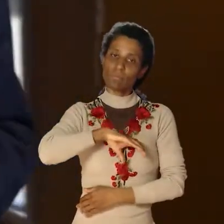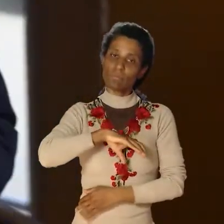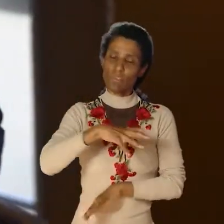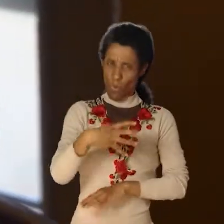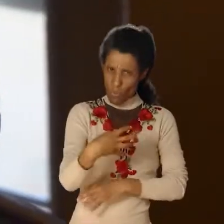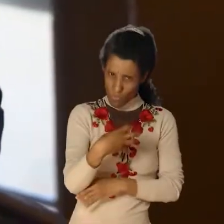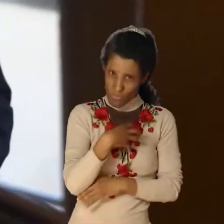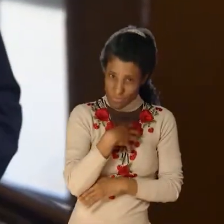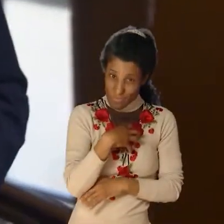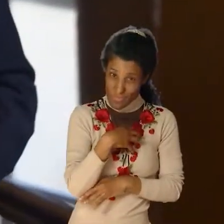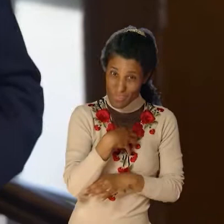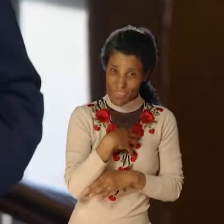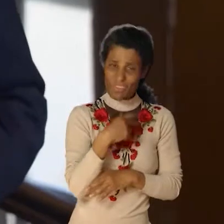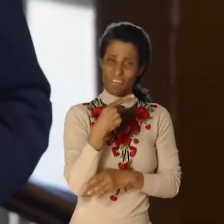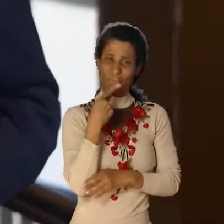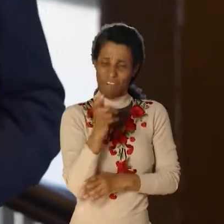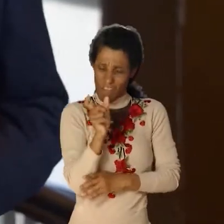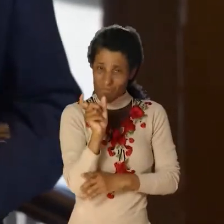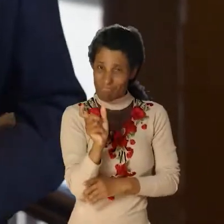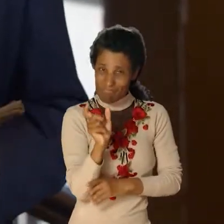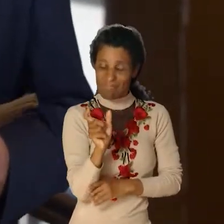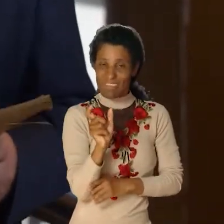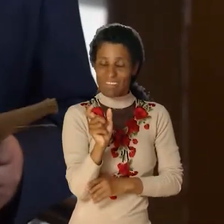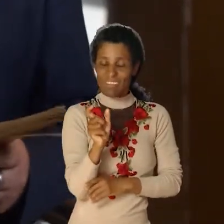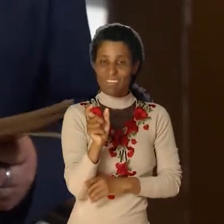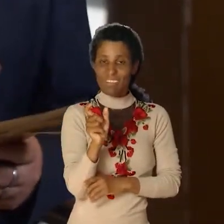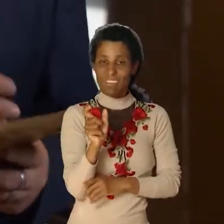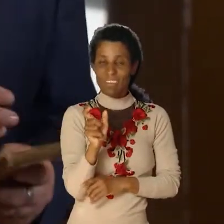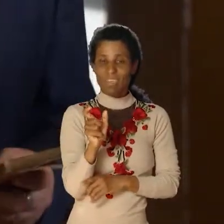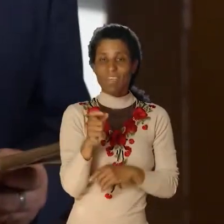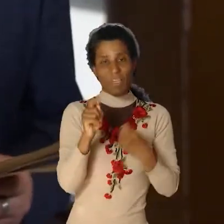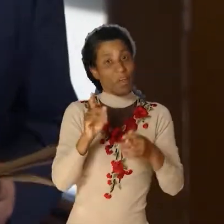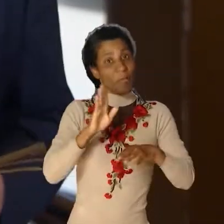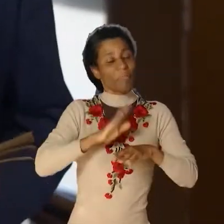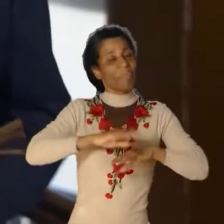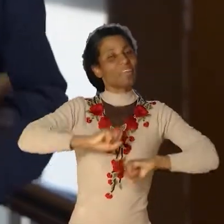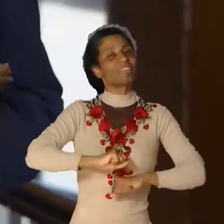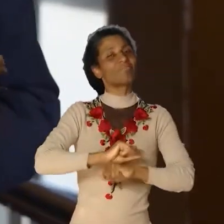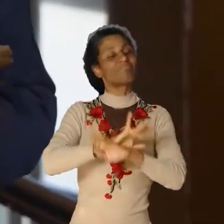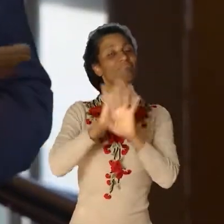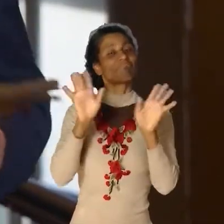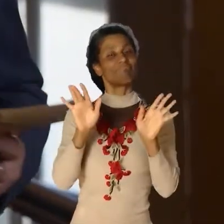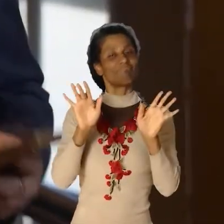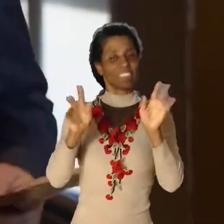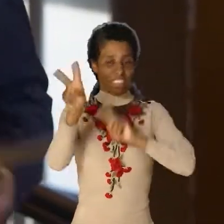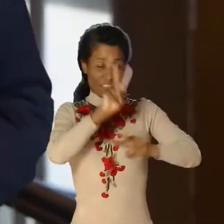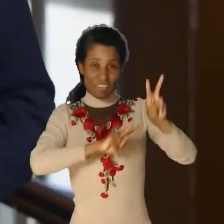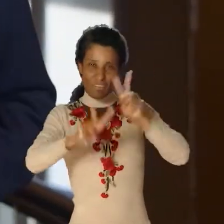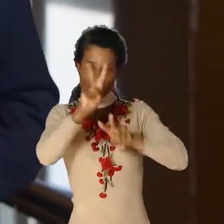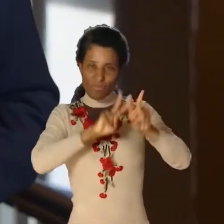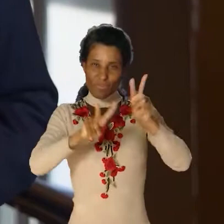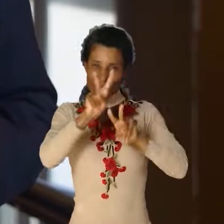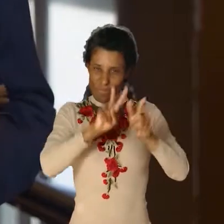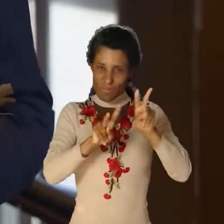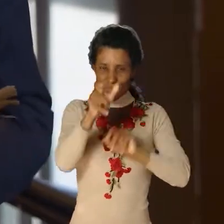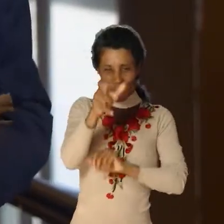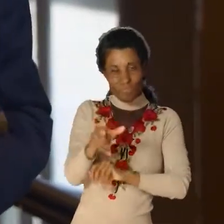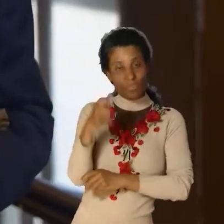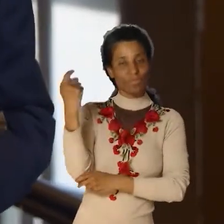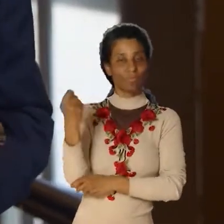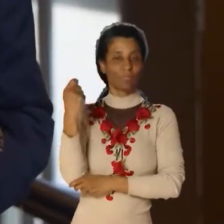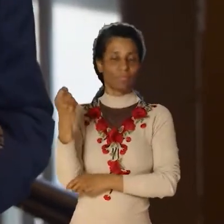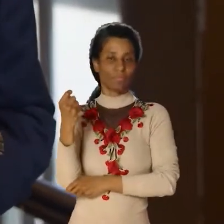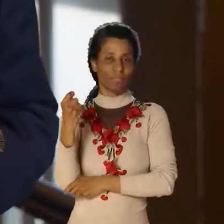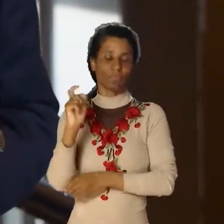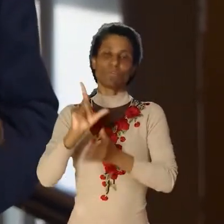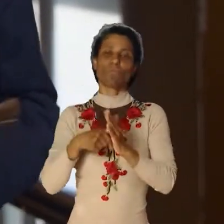língua portuguesa. O sentido pejorativo que o vocábulo então carregava não poderia ser mais explícito. Esta visão